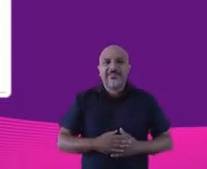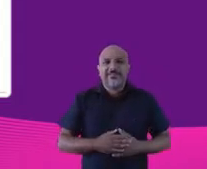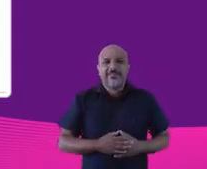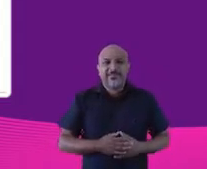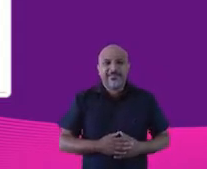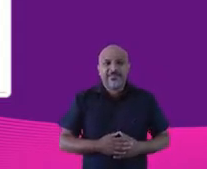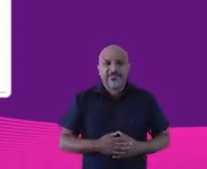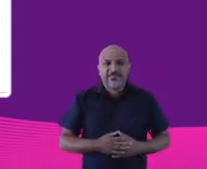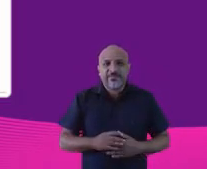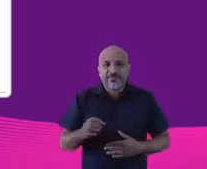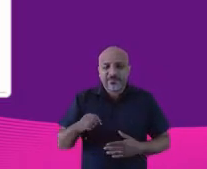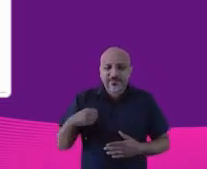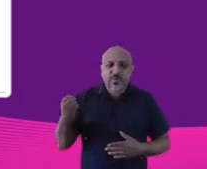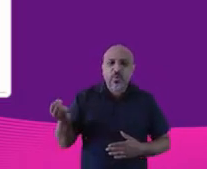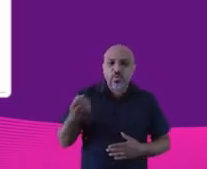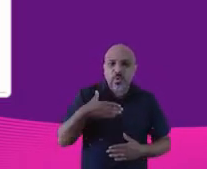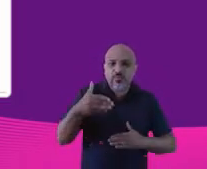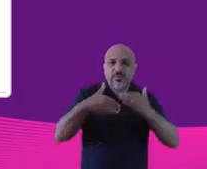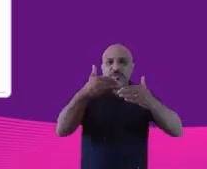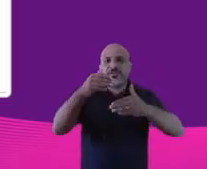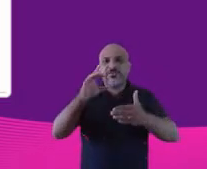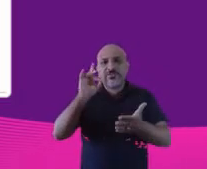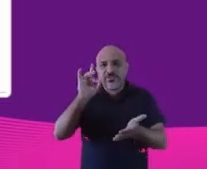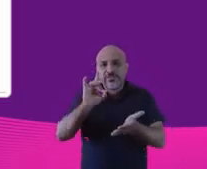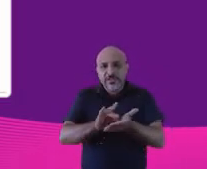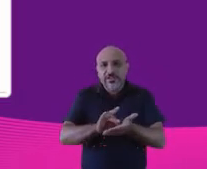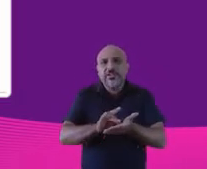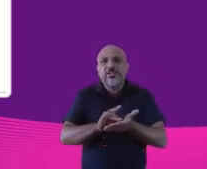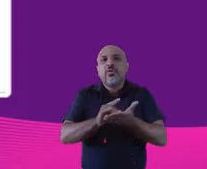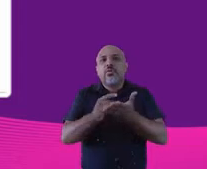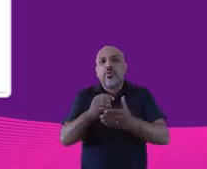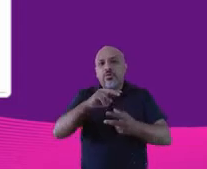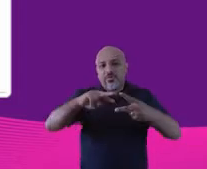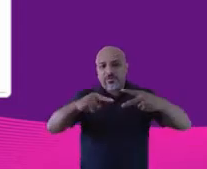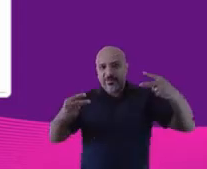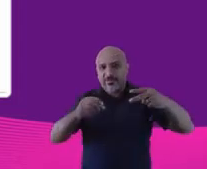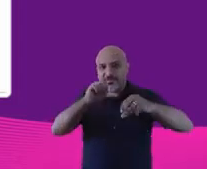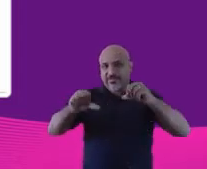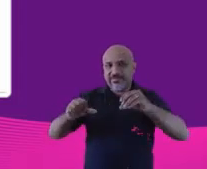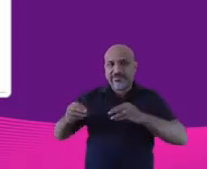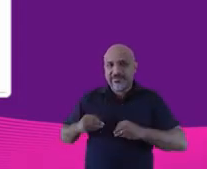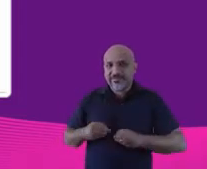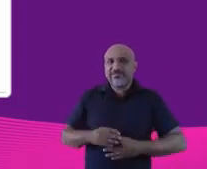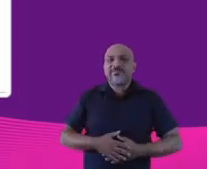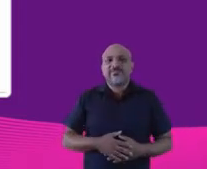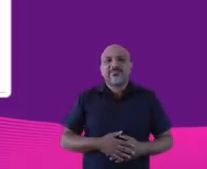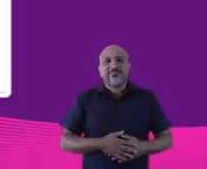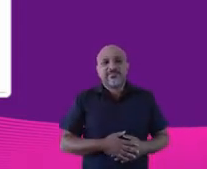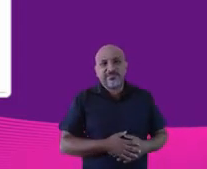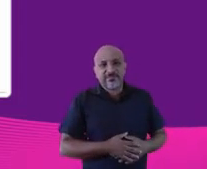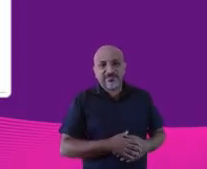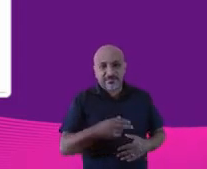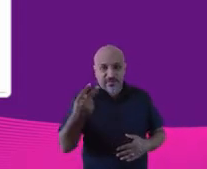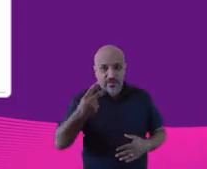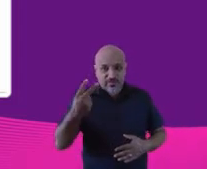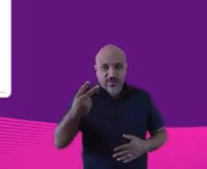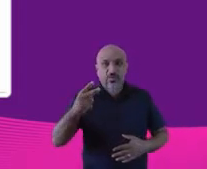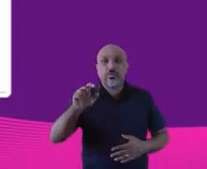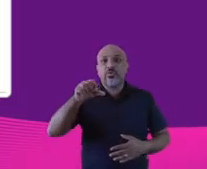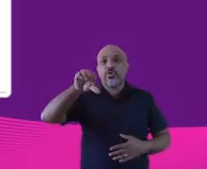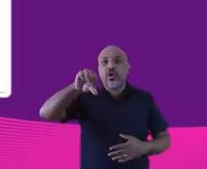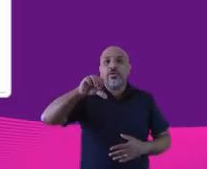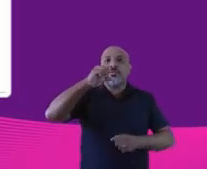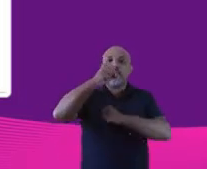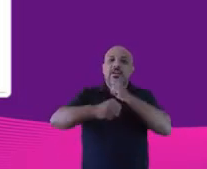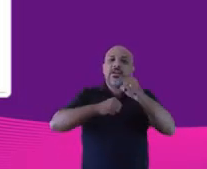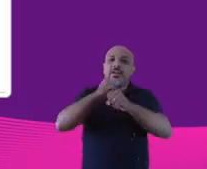novo protocolo de indução com transplante de medula. Então, ele vai para um segundo transplante 9 anos depois. A